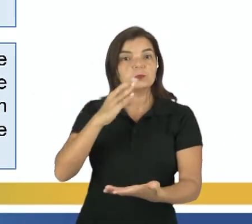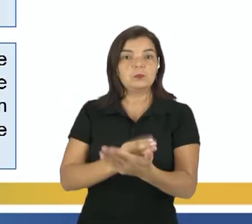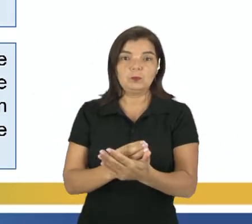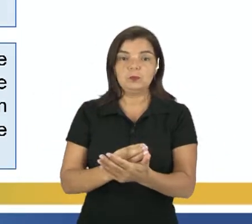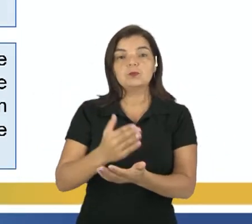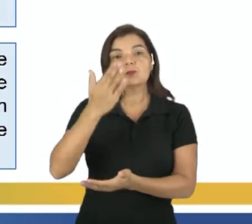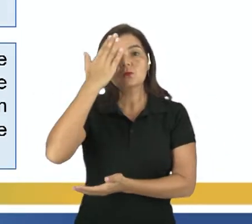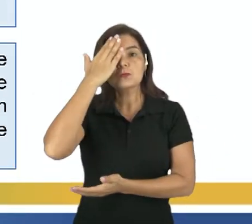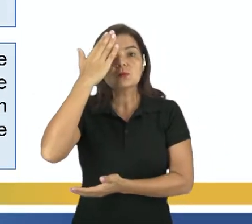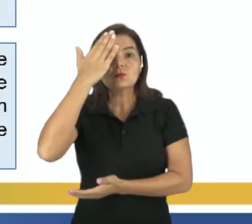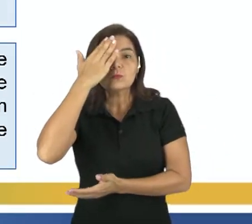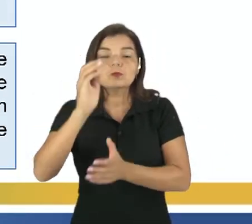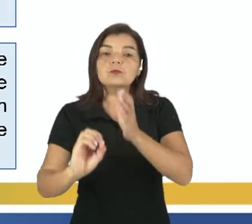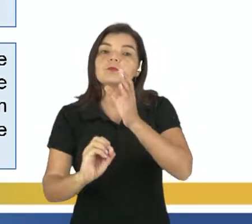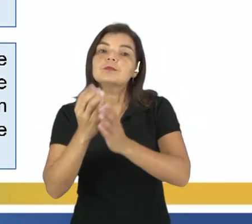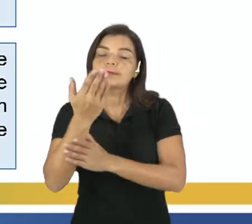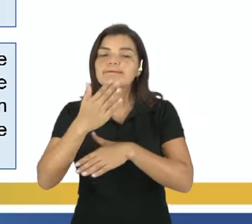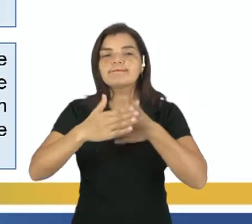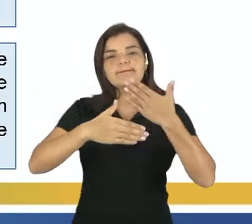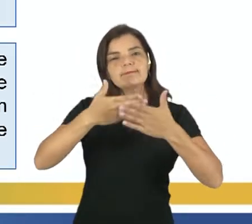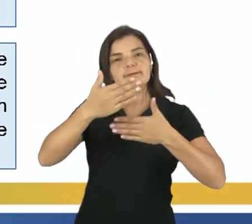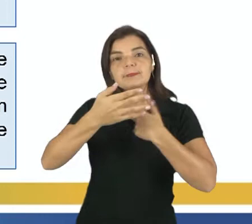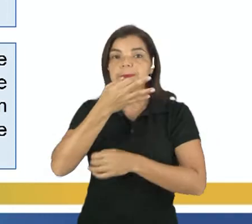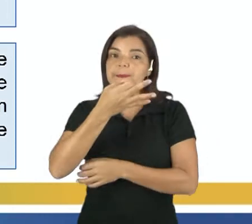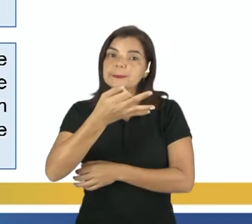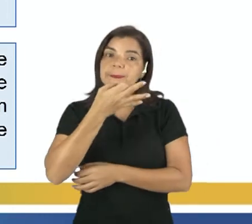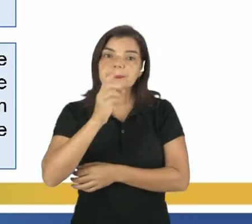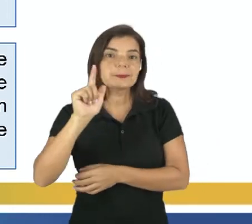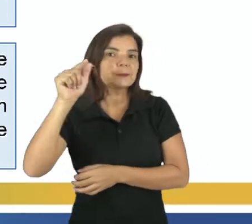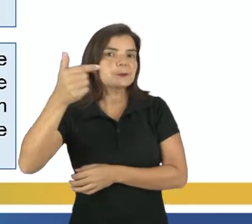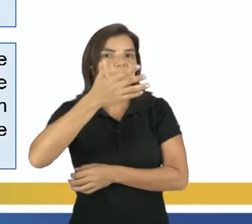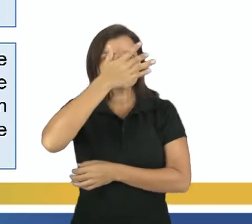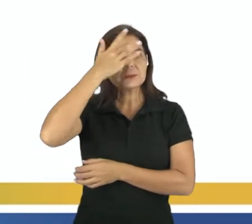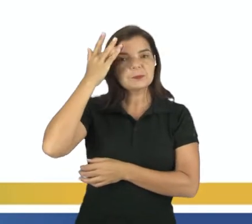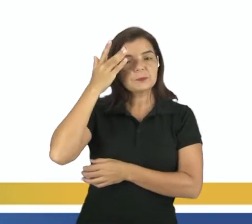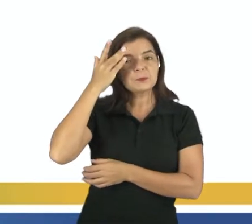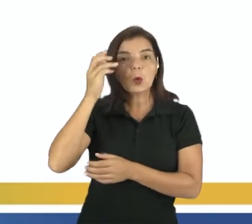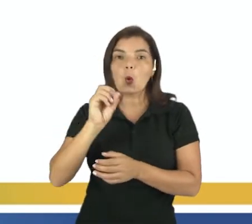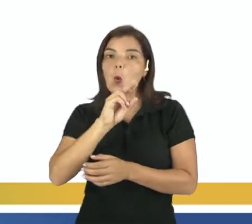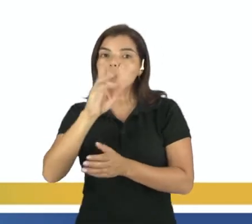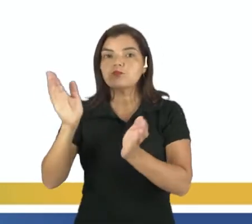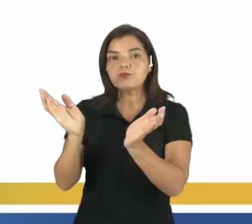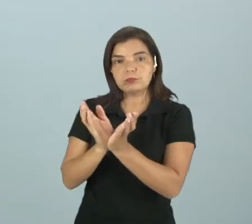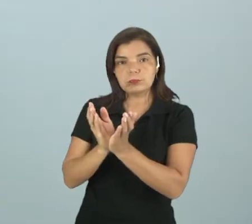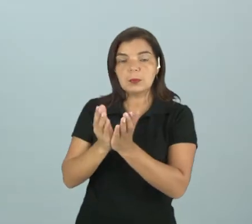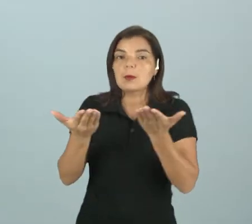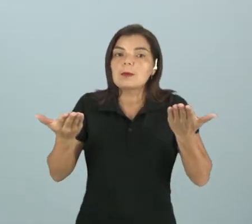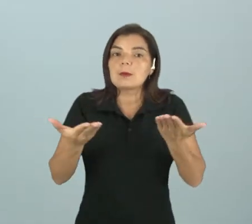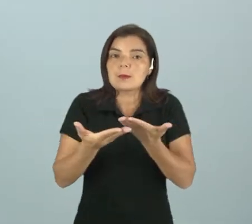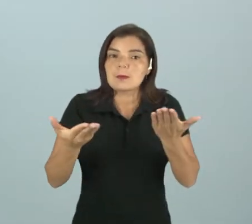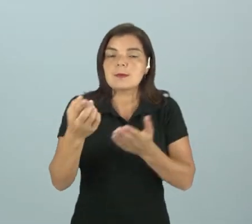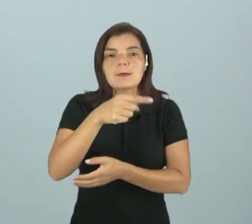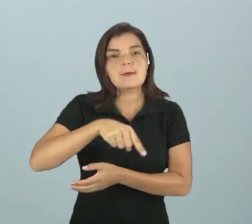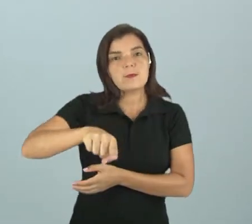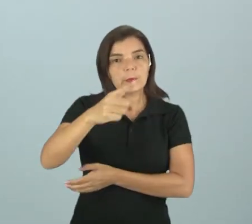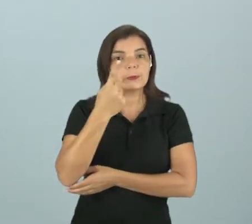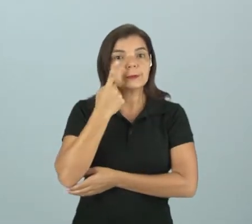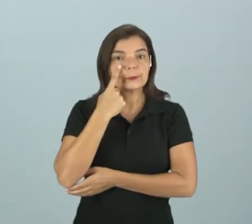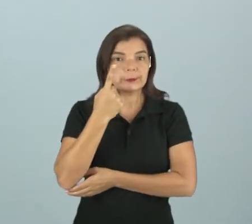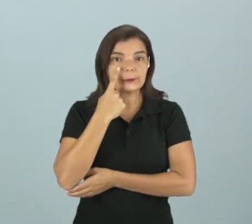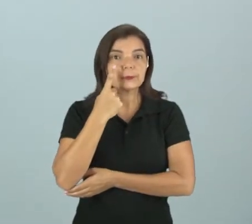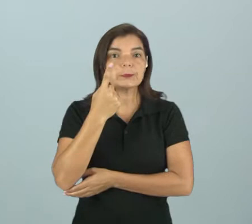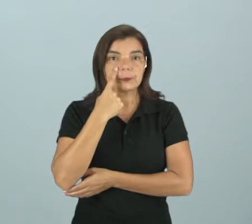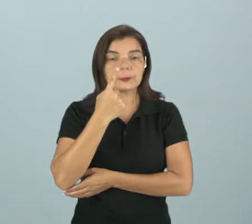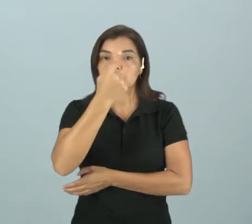ou entender um fato a partir da opinião de outra pessoa ou grupo. Agora, vocês vão